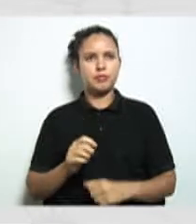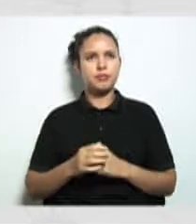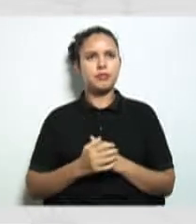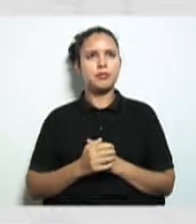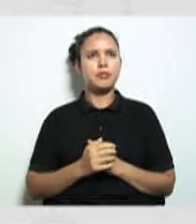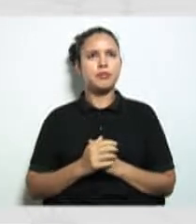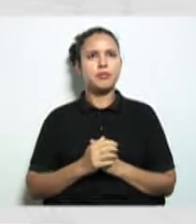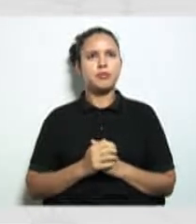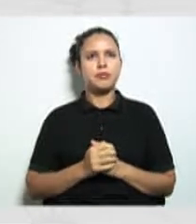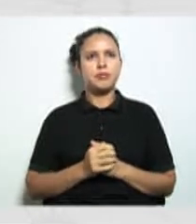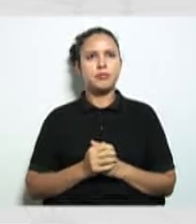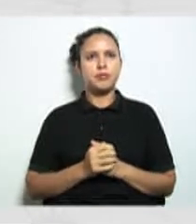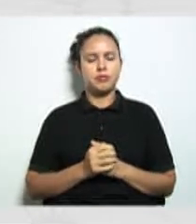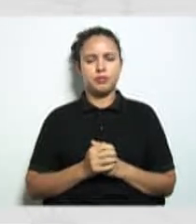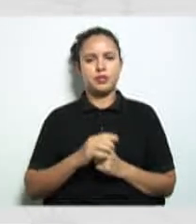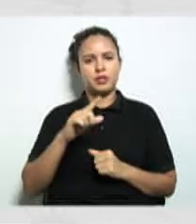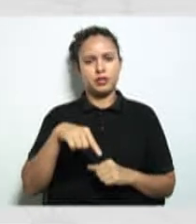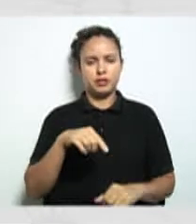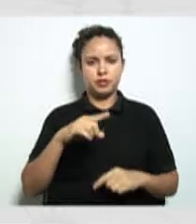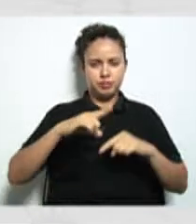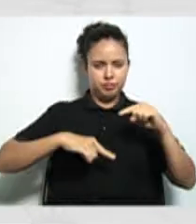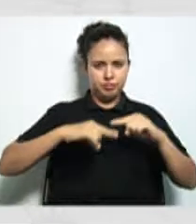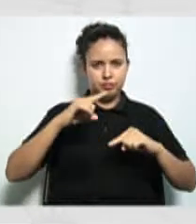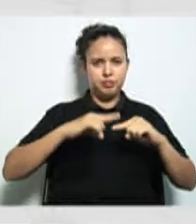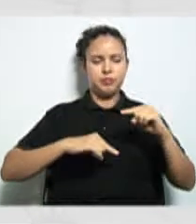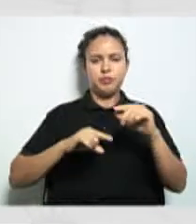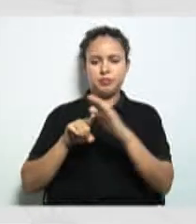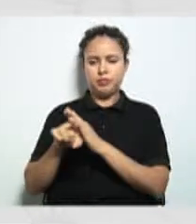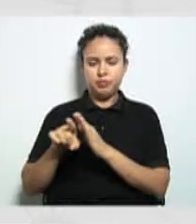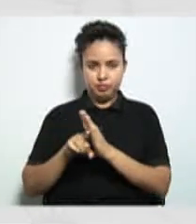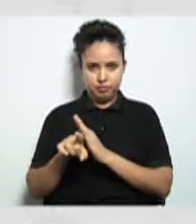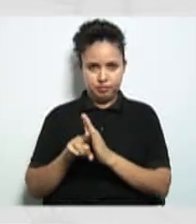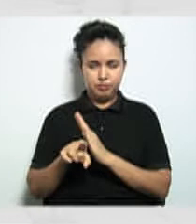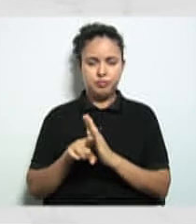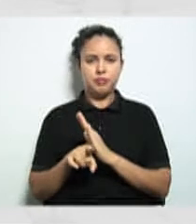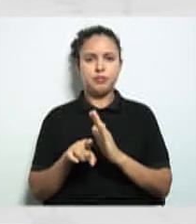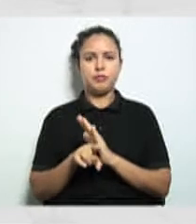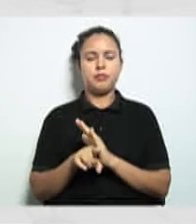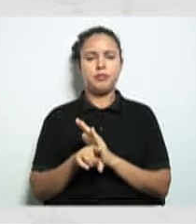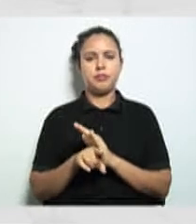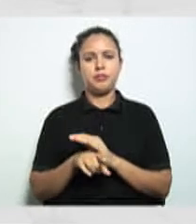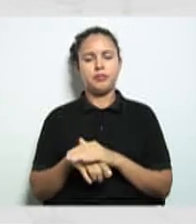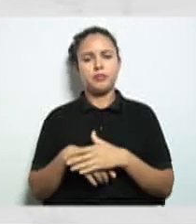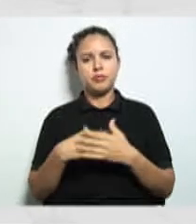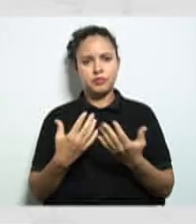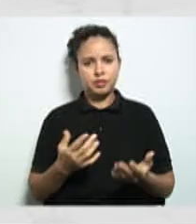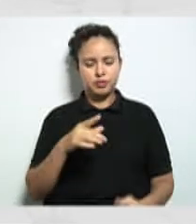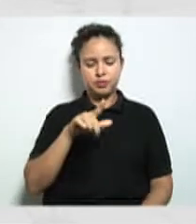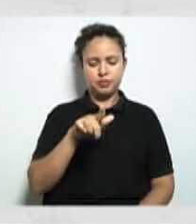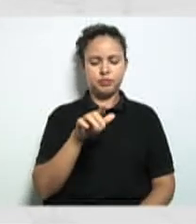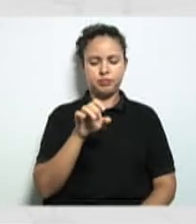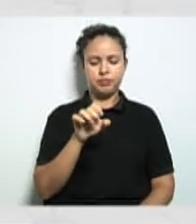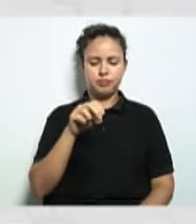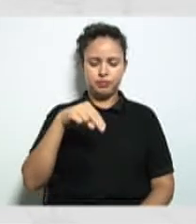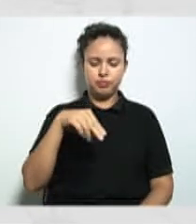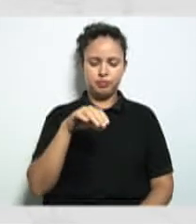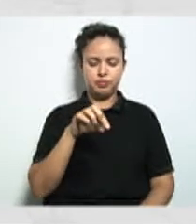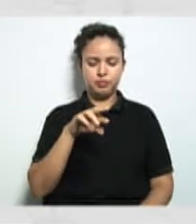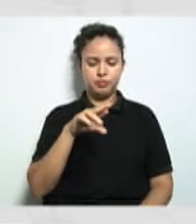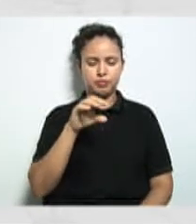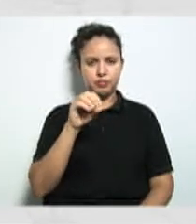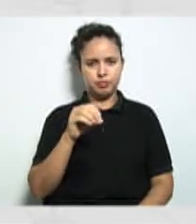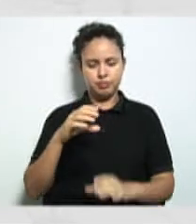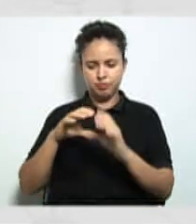nós temos instrumentos de pesquisa, né? O gênero de comunicação científica é aquele que a